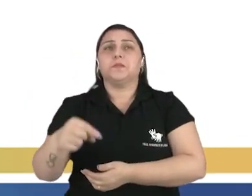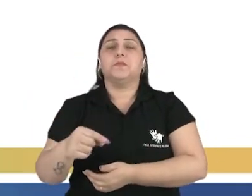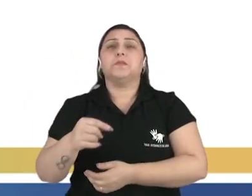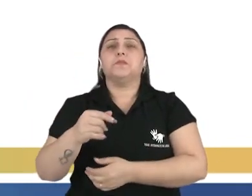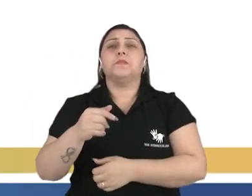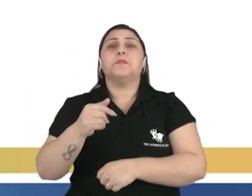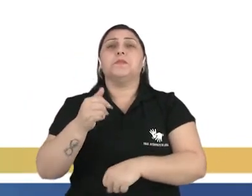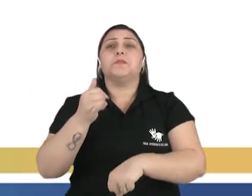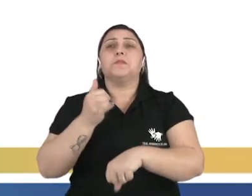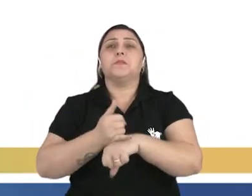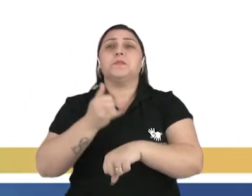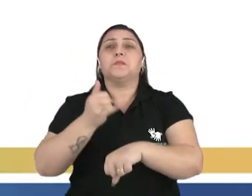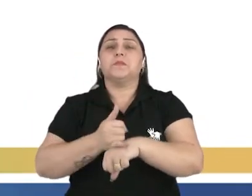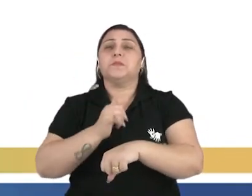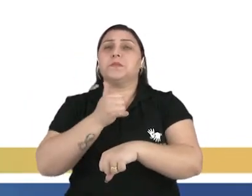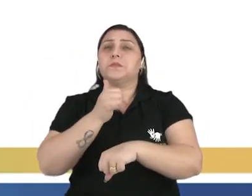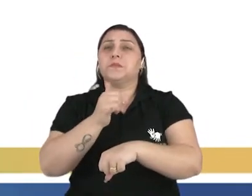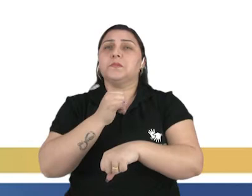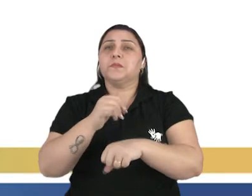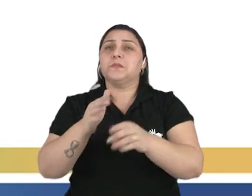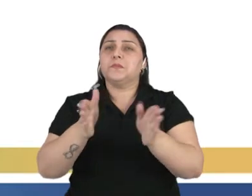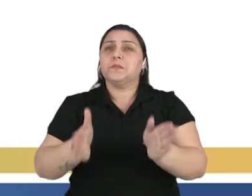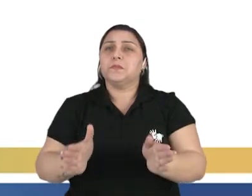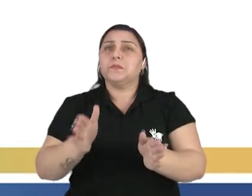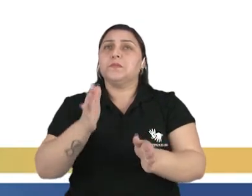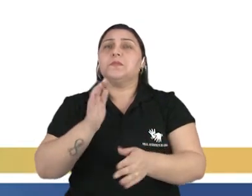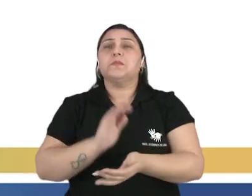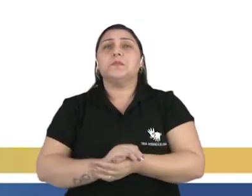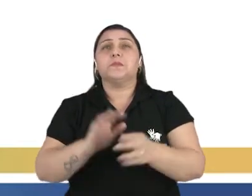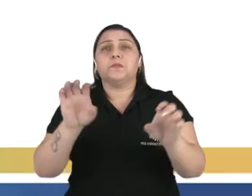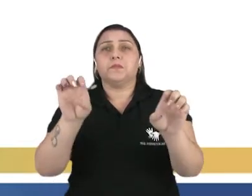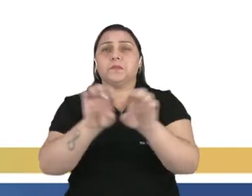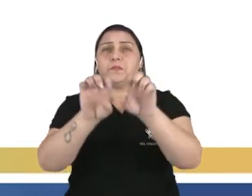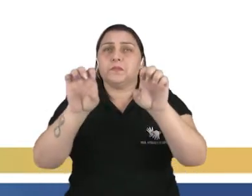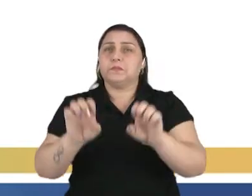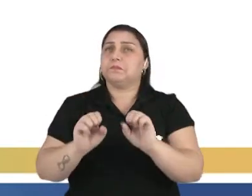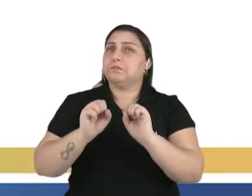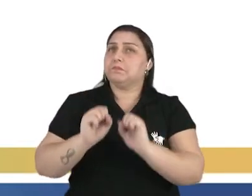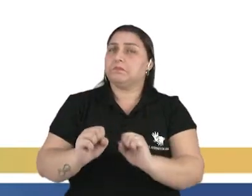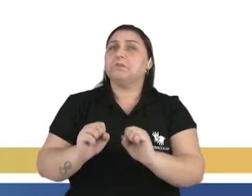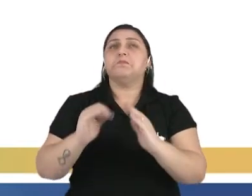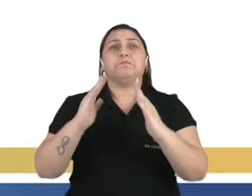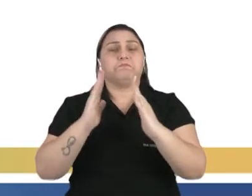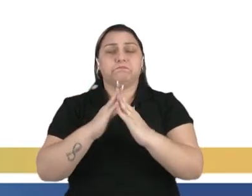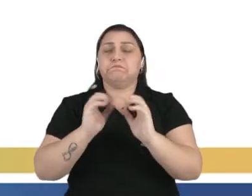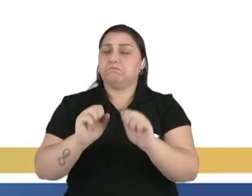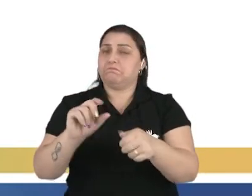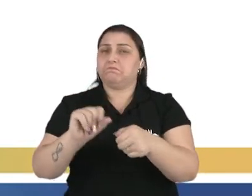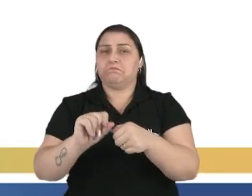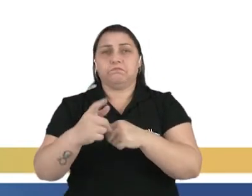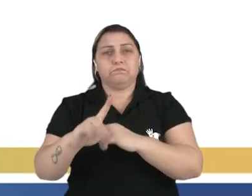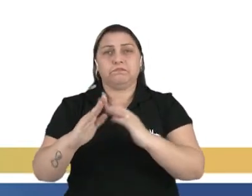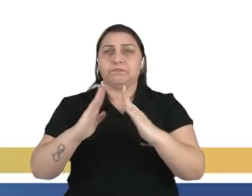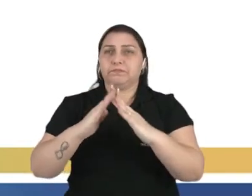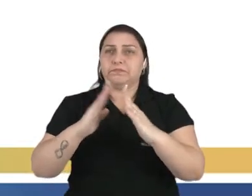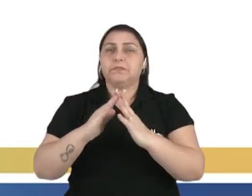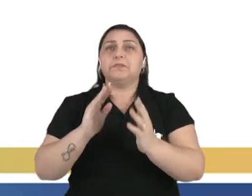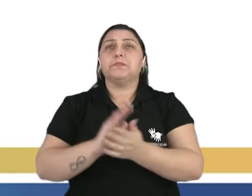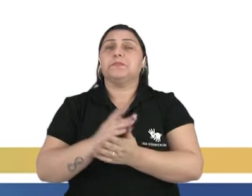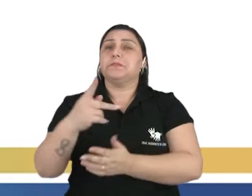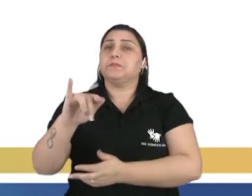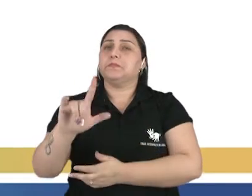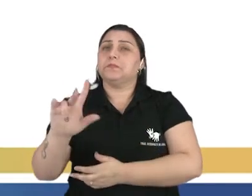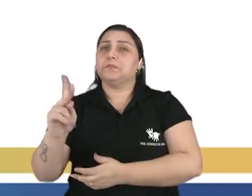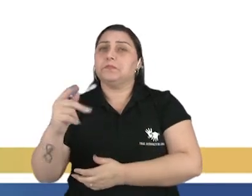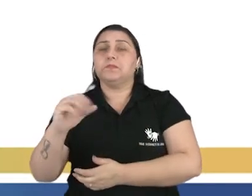bateria, e aí não parou mais, né? Então, essa estrutura, ela pode ser caseira, você pode fazer aí na sua casa, com pilhas